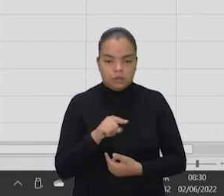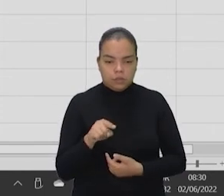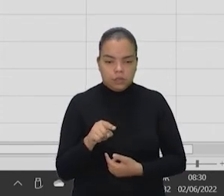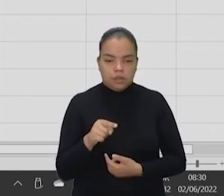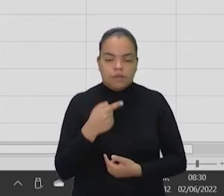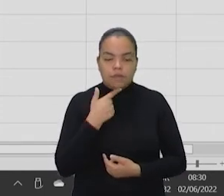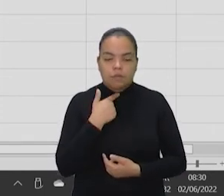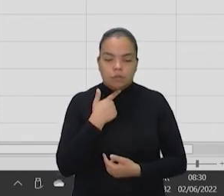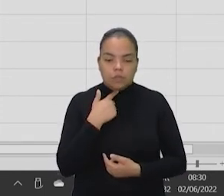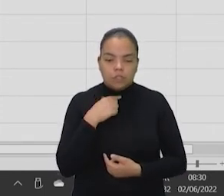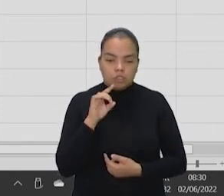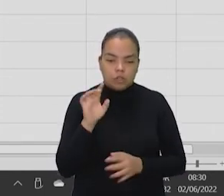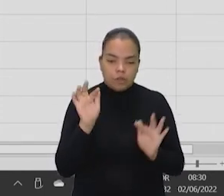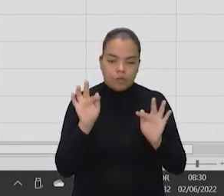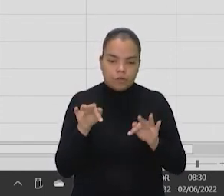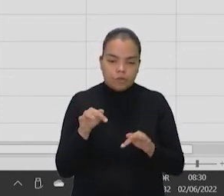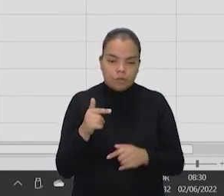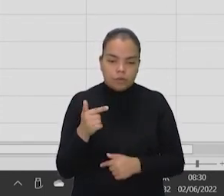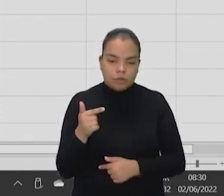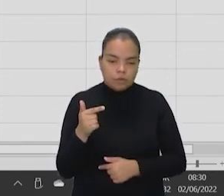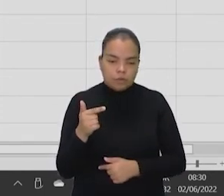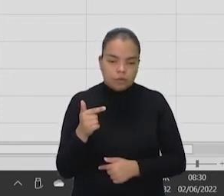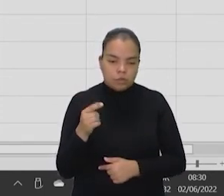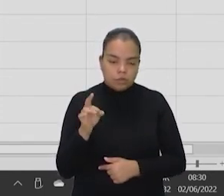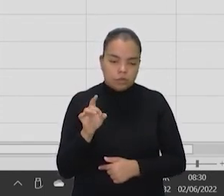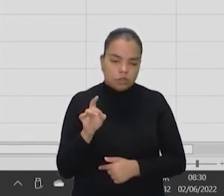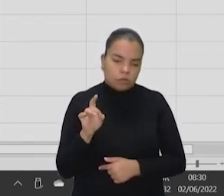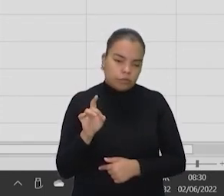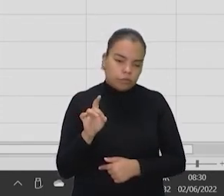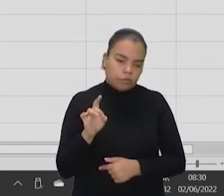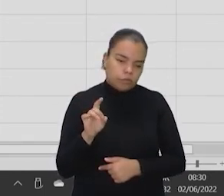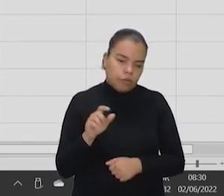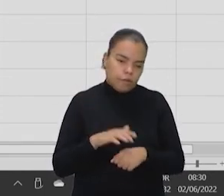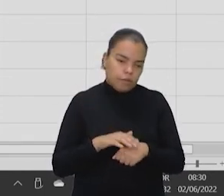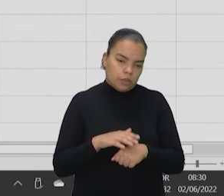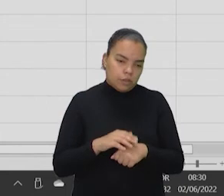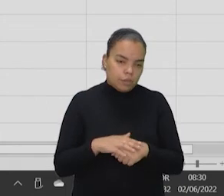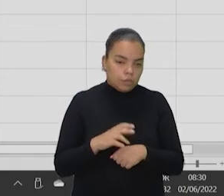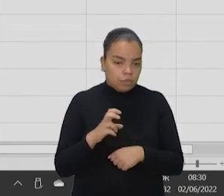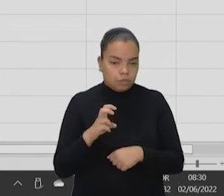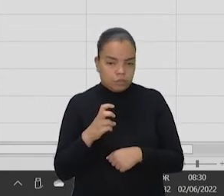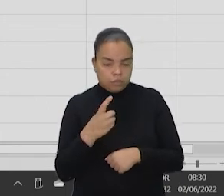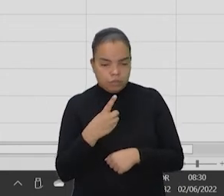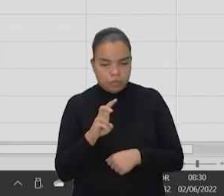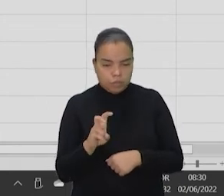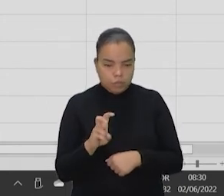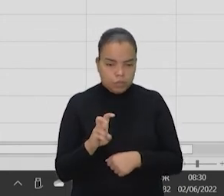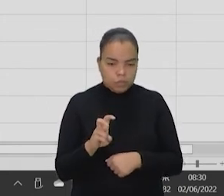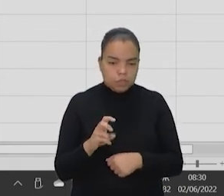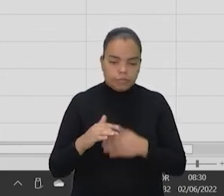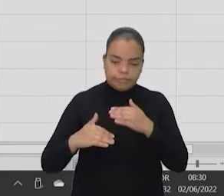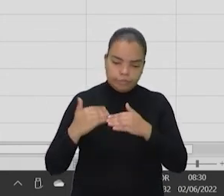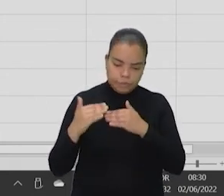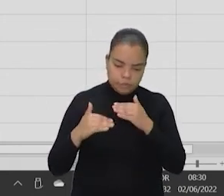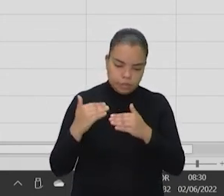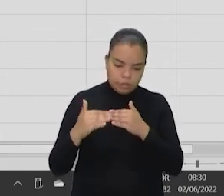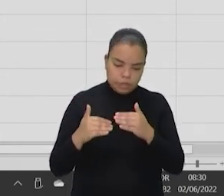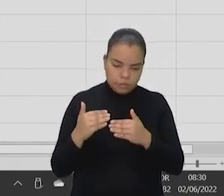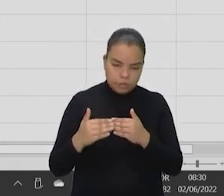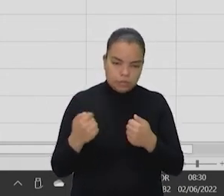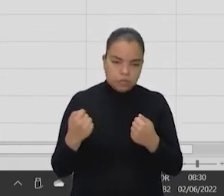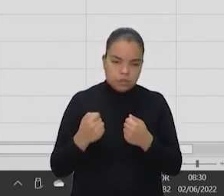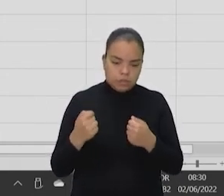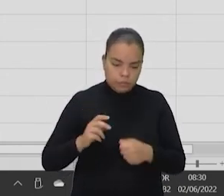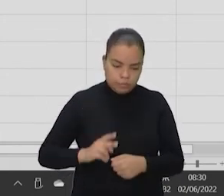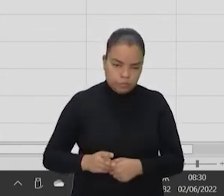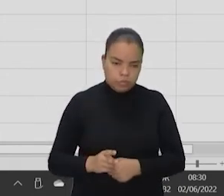bastava multiplicar por 15, né? Que aumentou 5 vezes. Mas se a gente quiser calcular mês a mês, você tem que ir aumentando a taxa passo a passo.